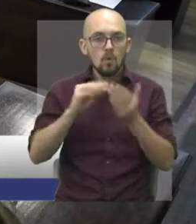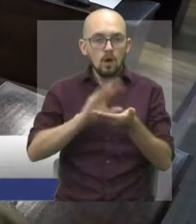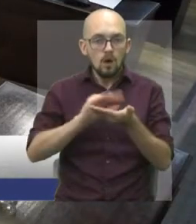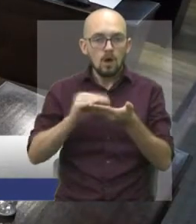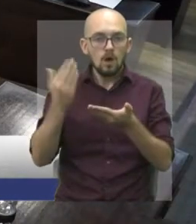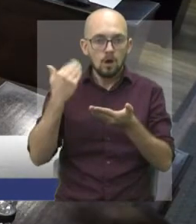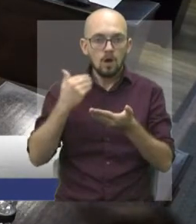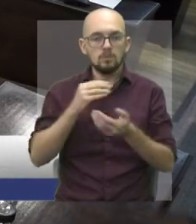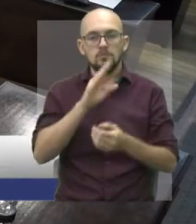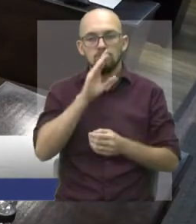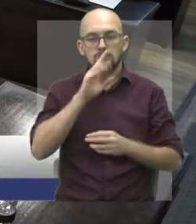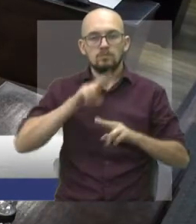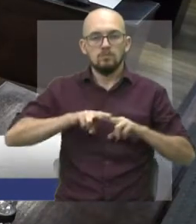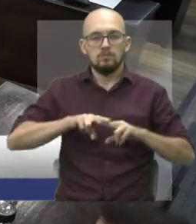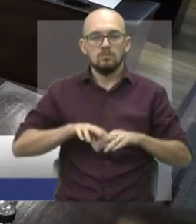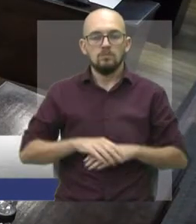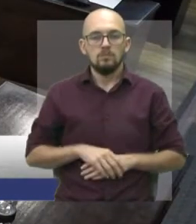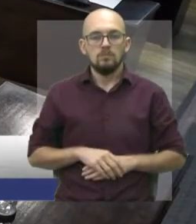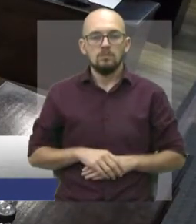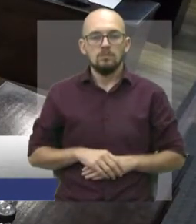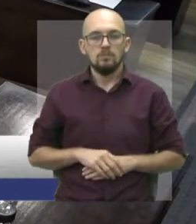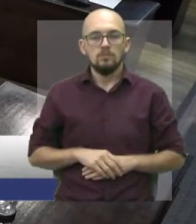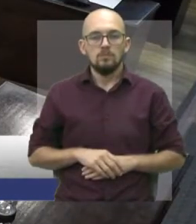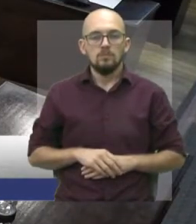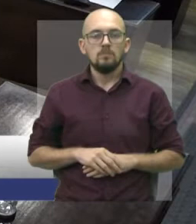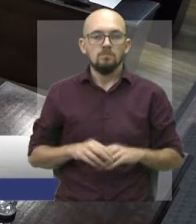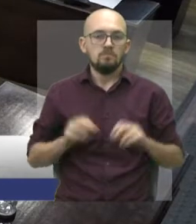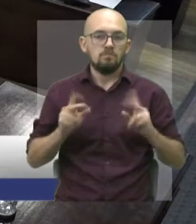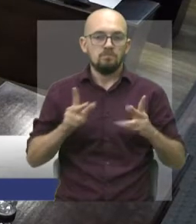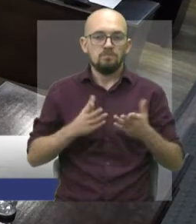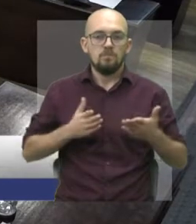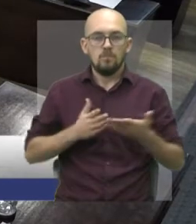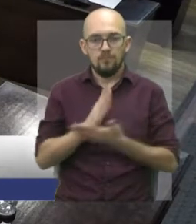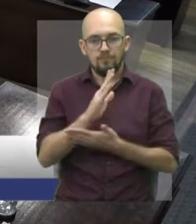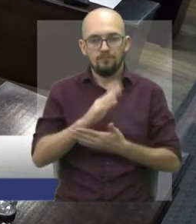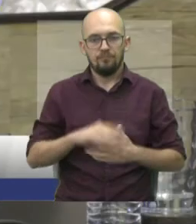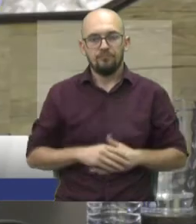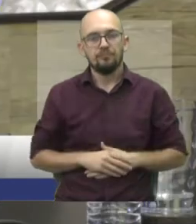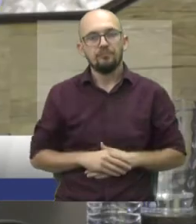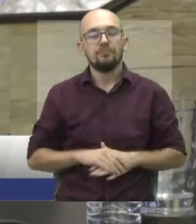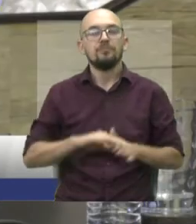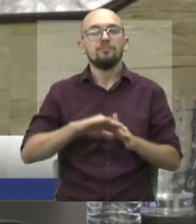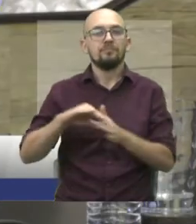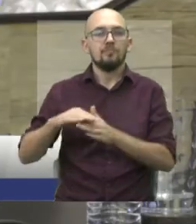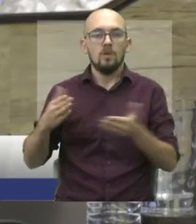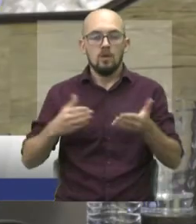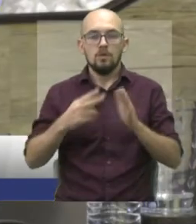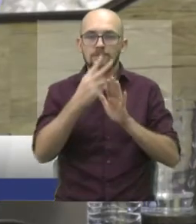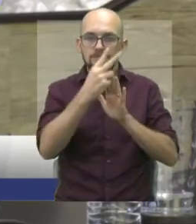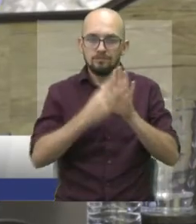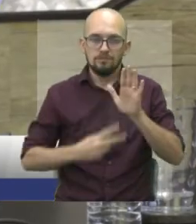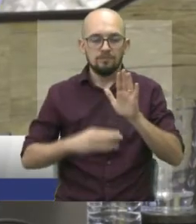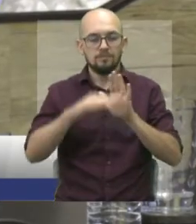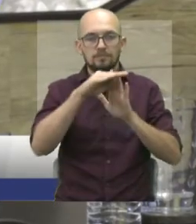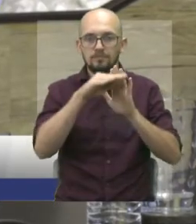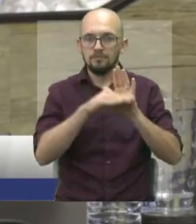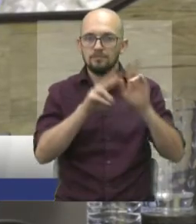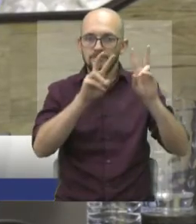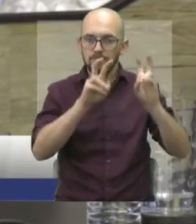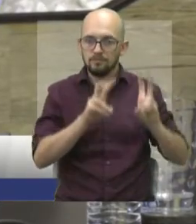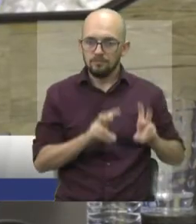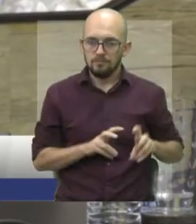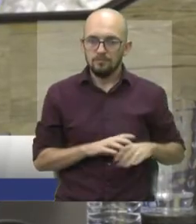acordo, permaneçam como estão. Aprovada a ata. Iniciaremos a leitura da matéria que compõe o